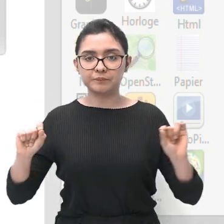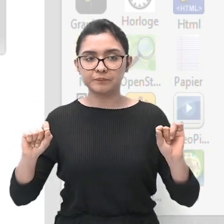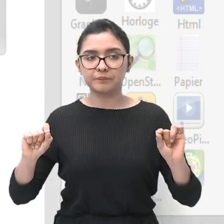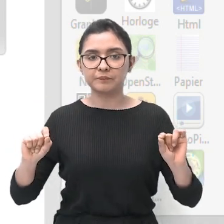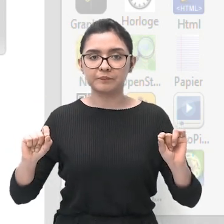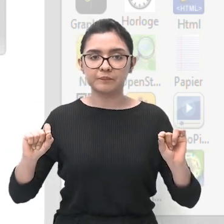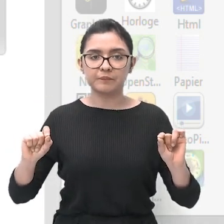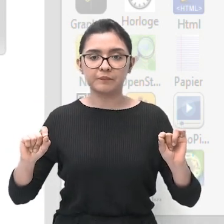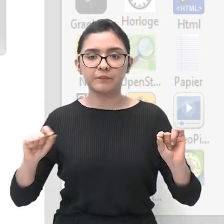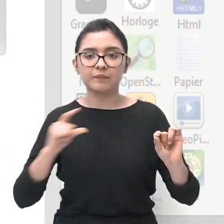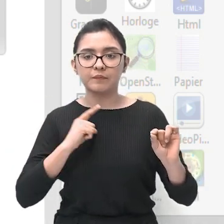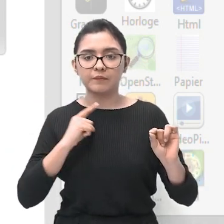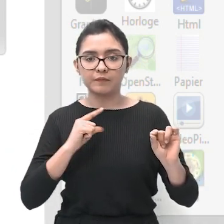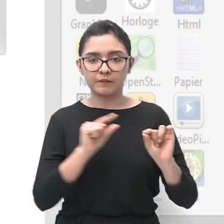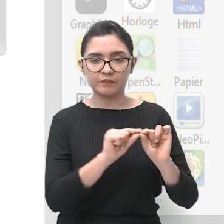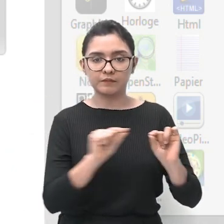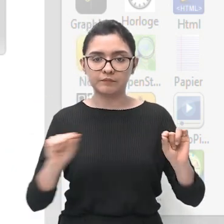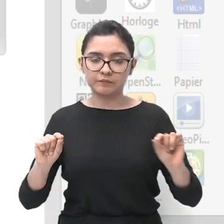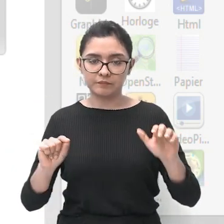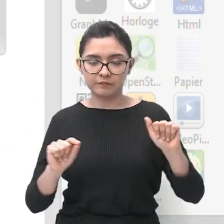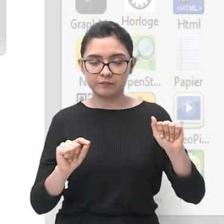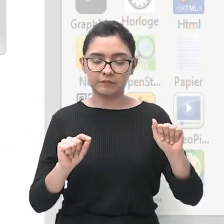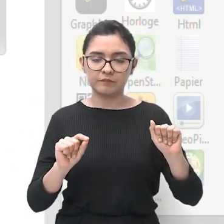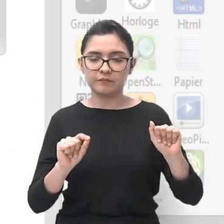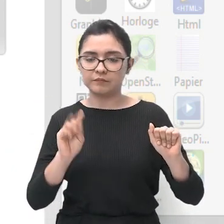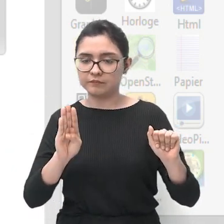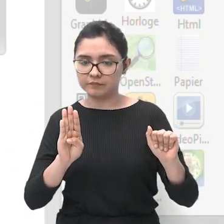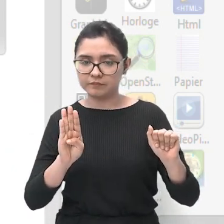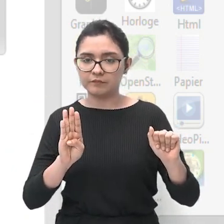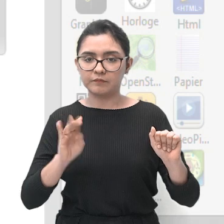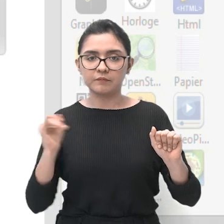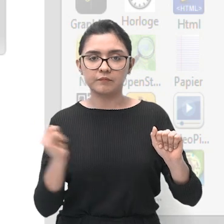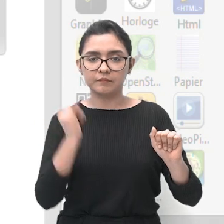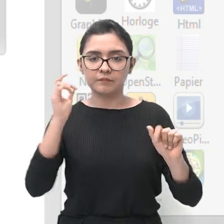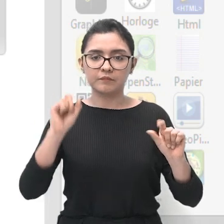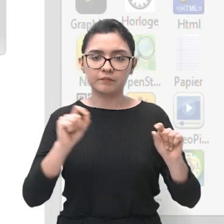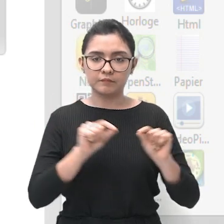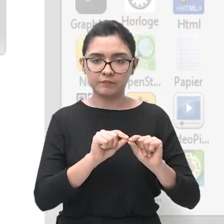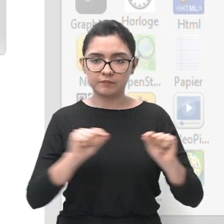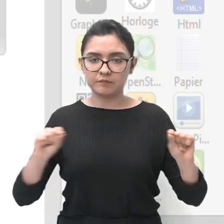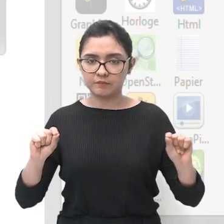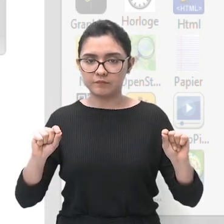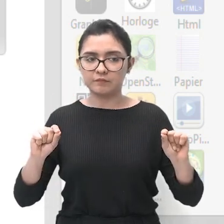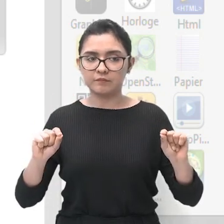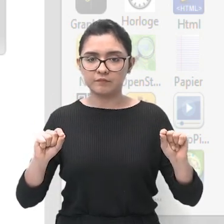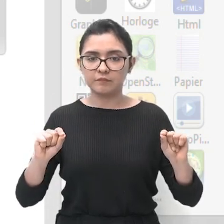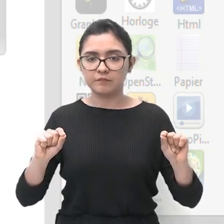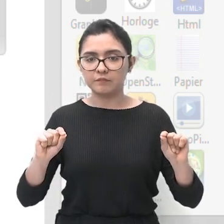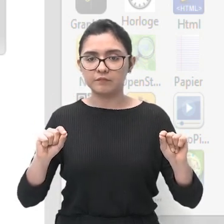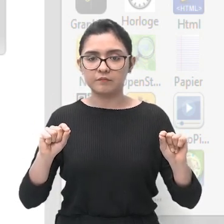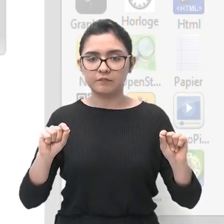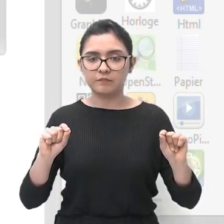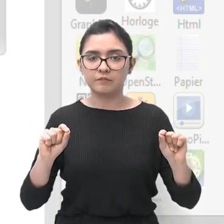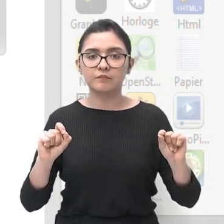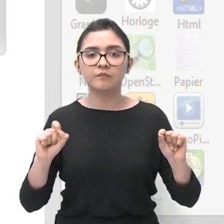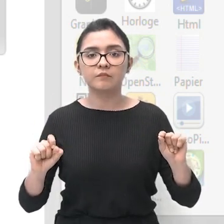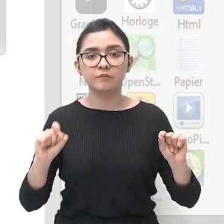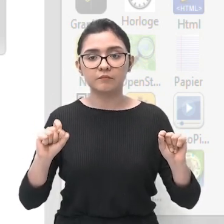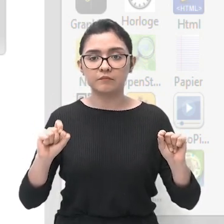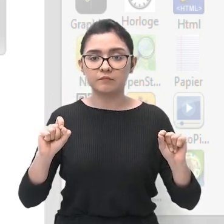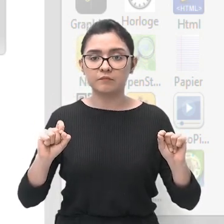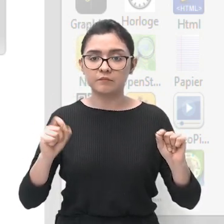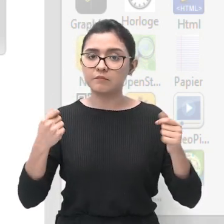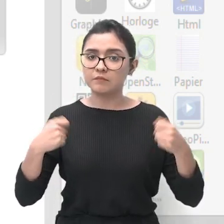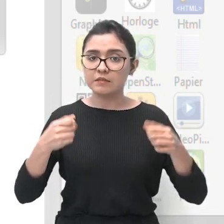vai ter aqui, né, um segmento AB de 13 centímetros. É importante que essa distância aqui, ela seja feita, né, de forma